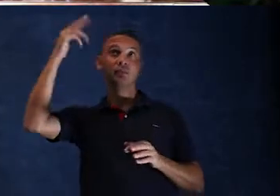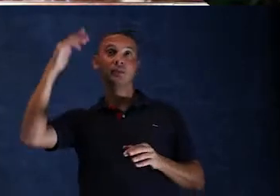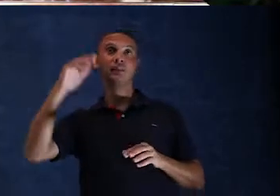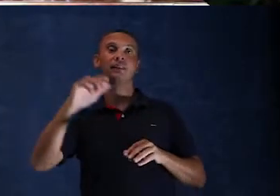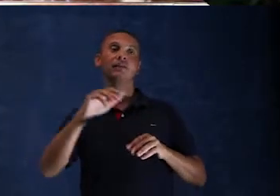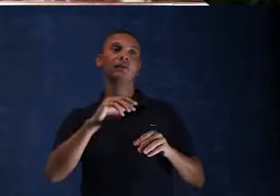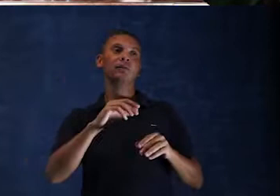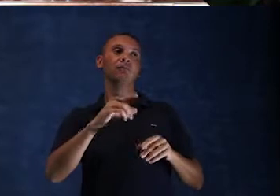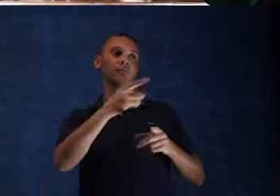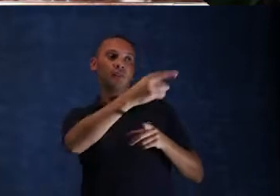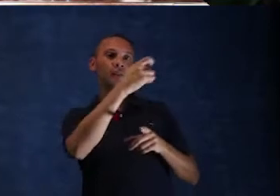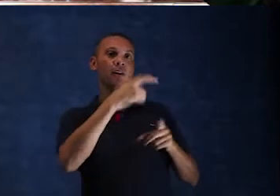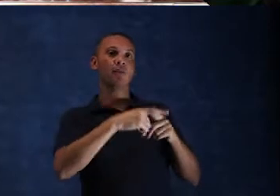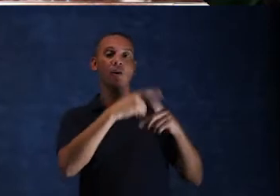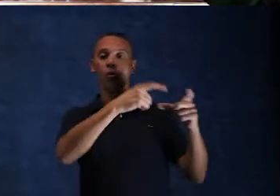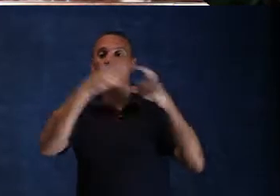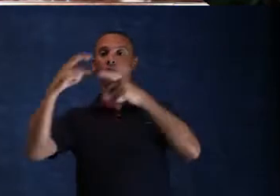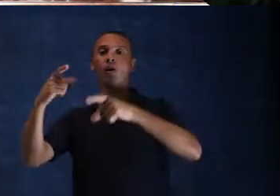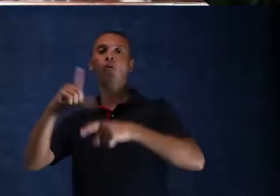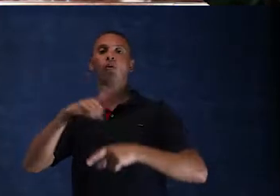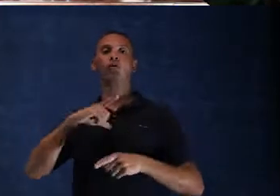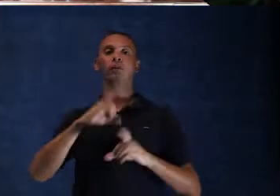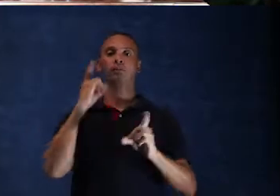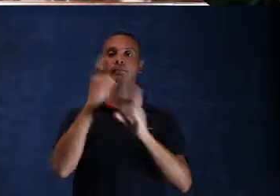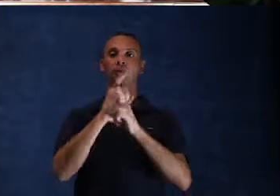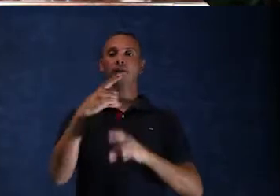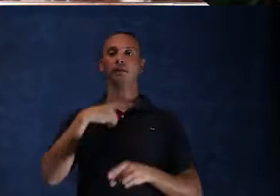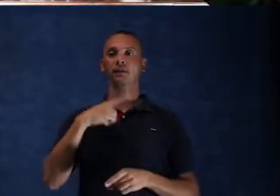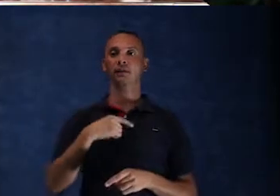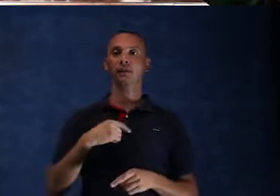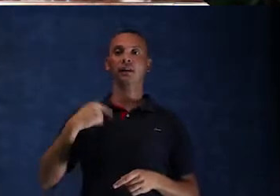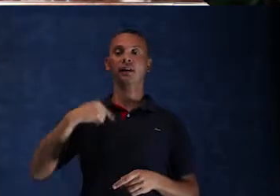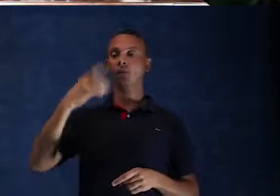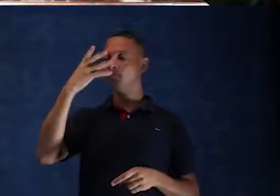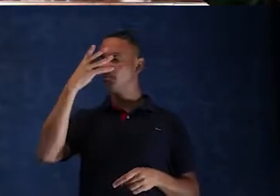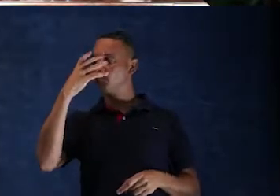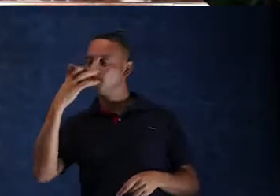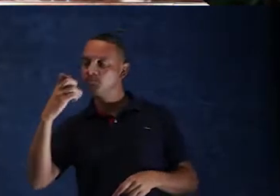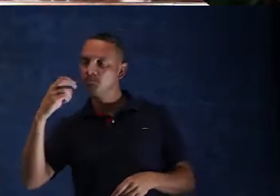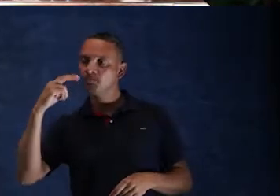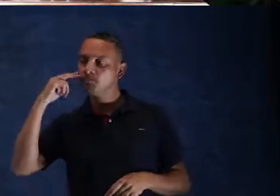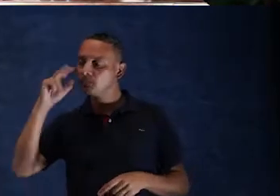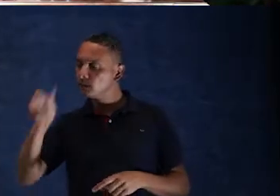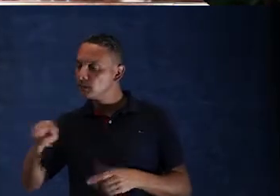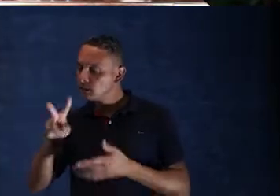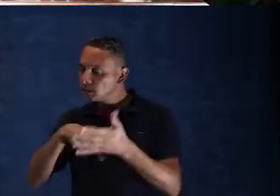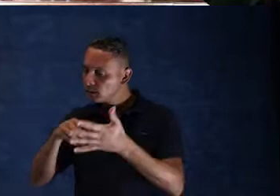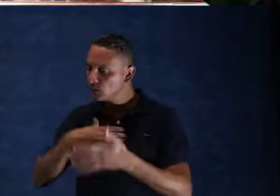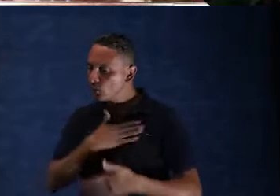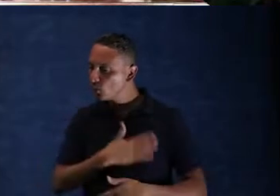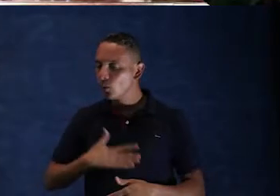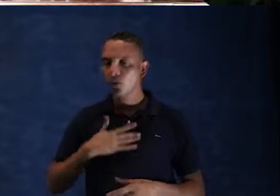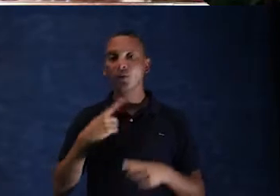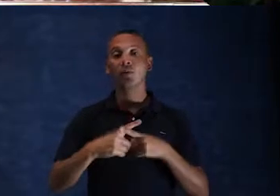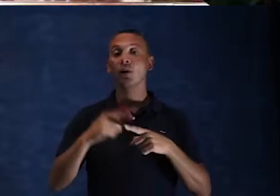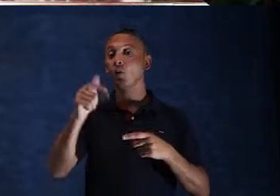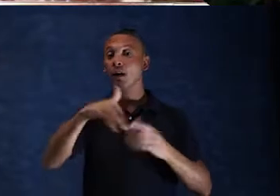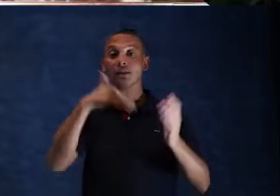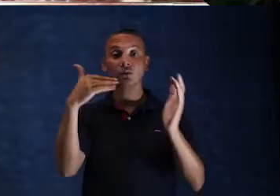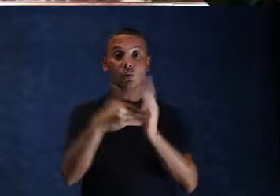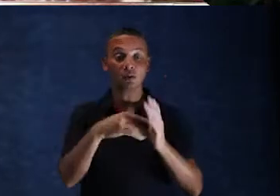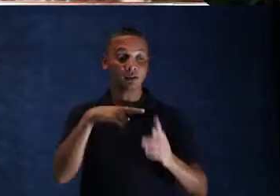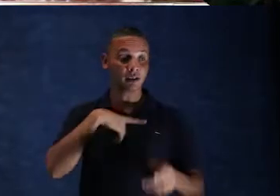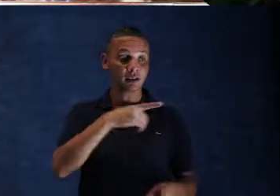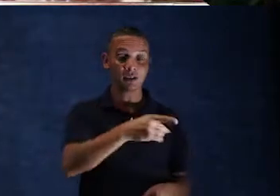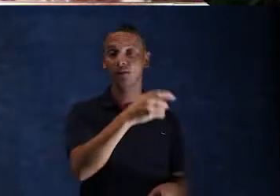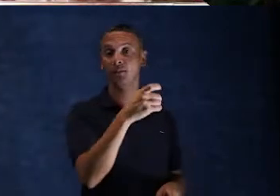a outro lugar. E isso me fascina e seduz profundamente na obra dela, porque em quase todas as obras há